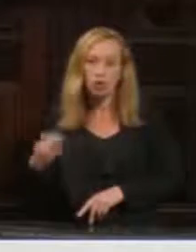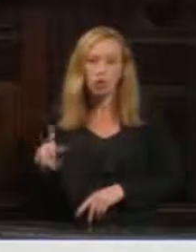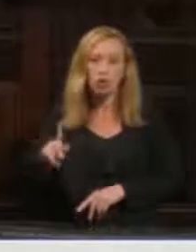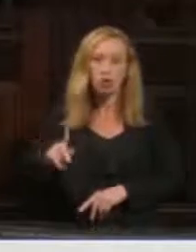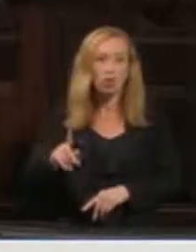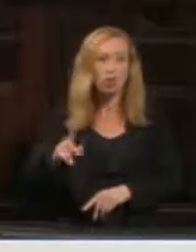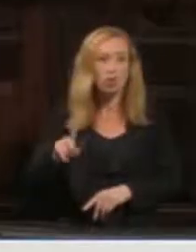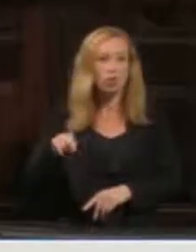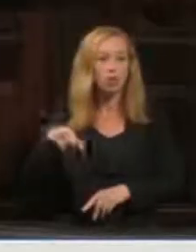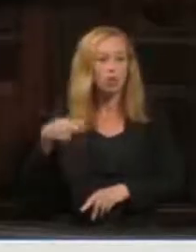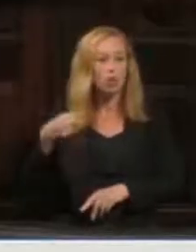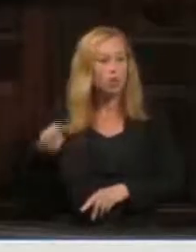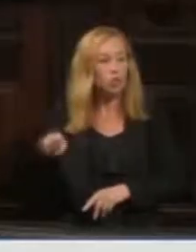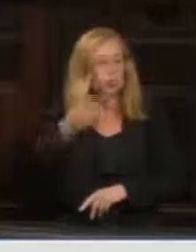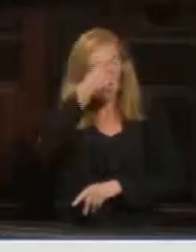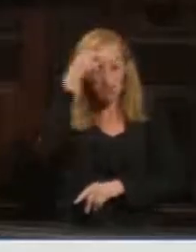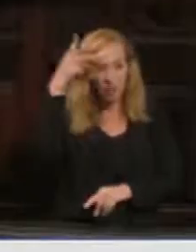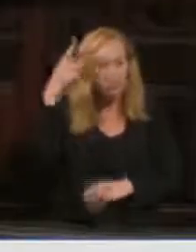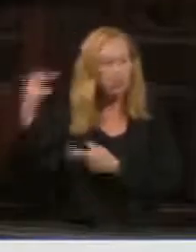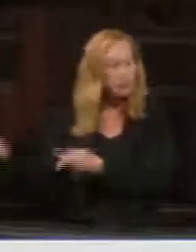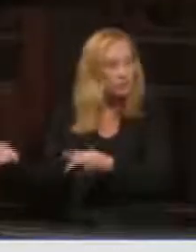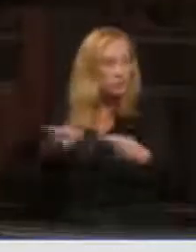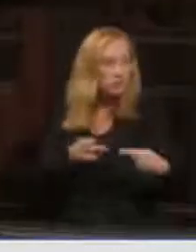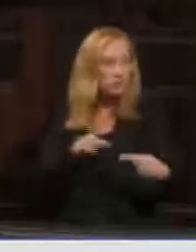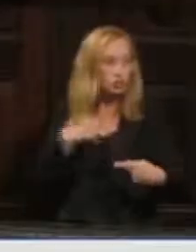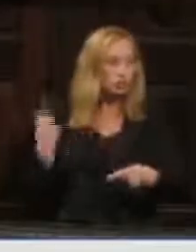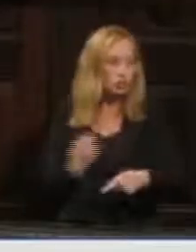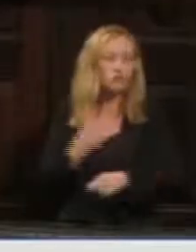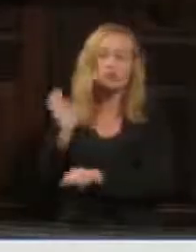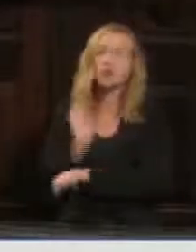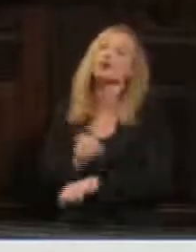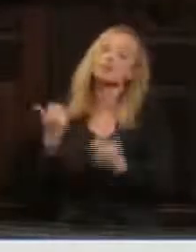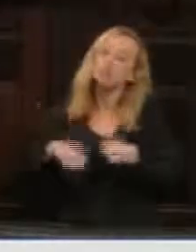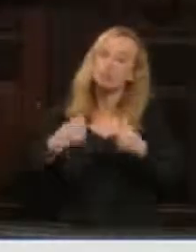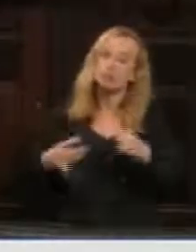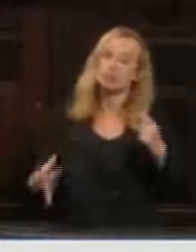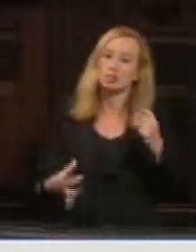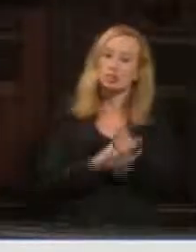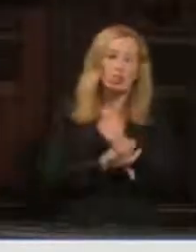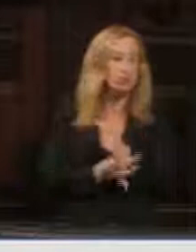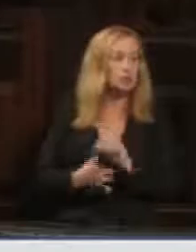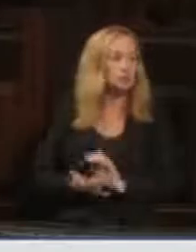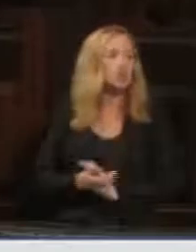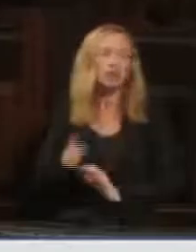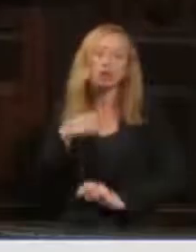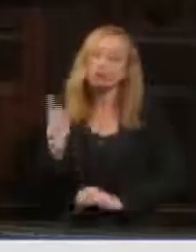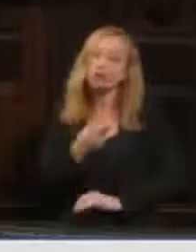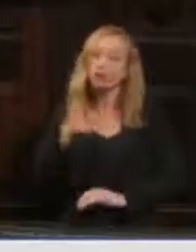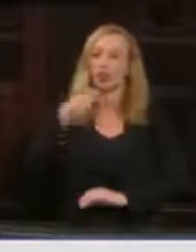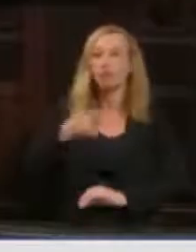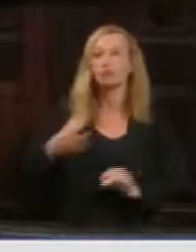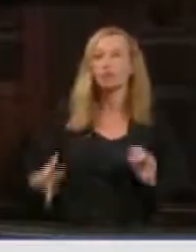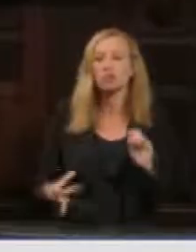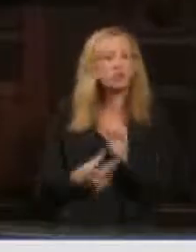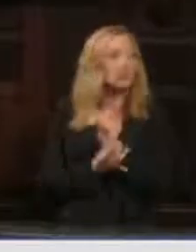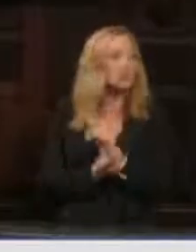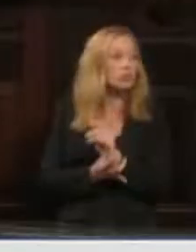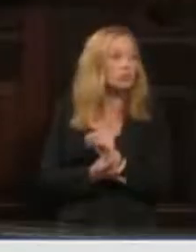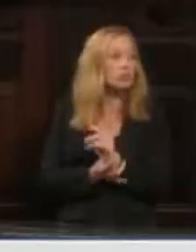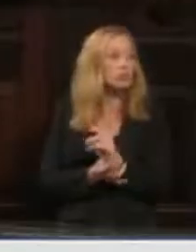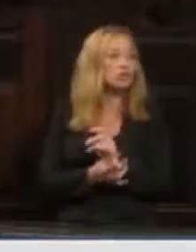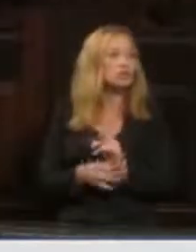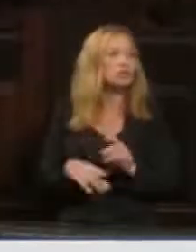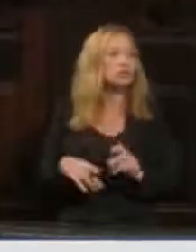que circulam o nosso estado, que precisam de segurança. E quando falo de segurança, eu me volto para a